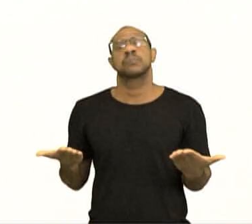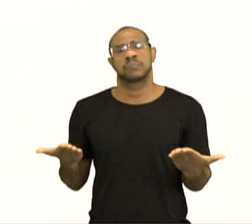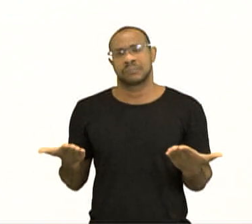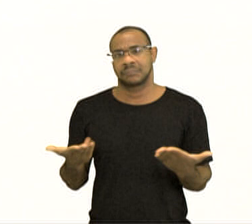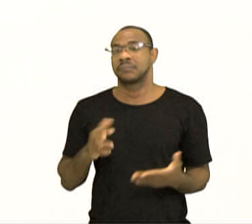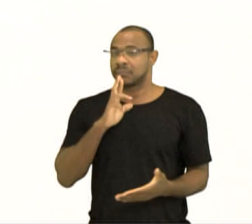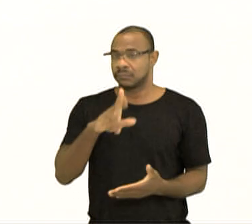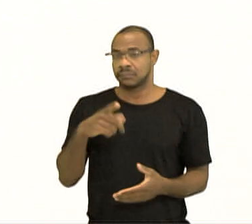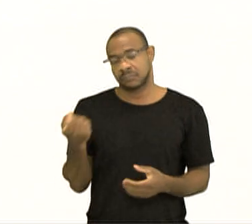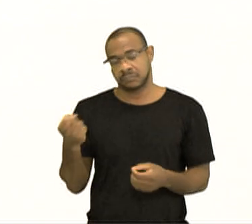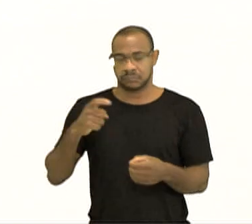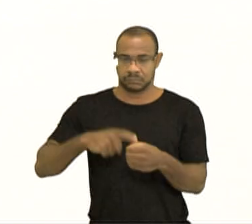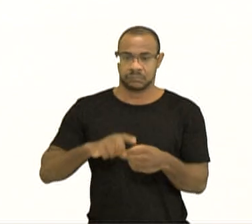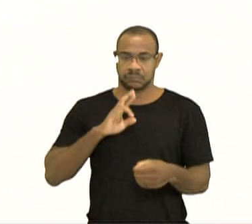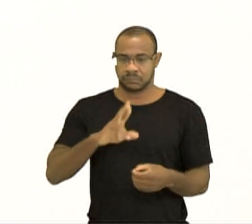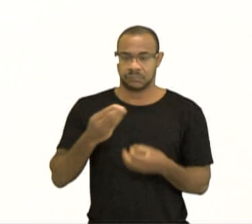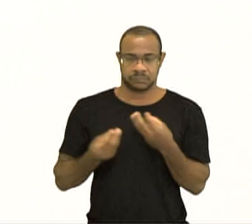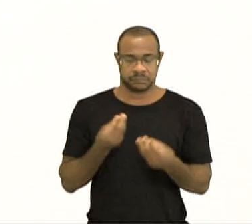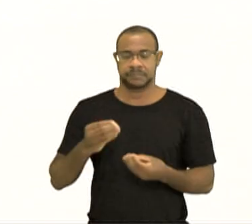Já volto.